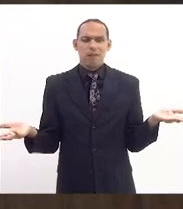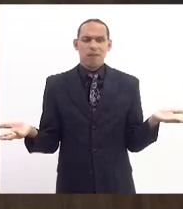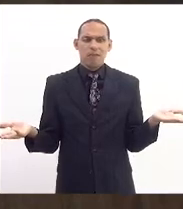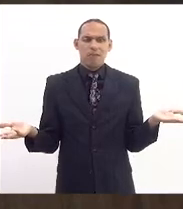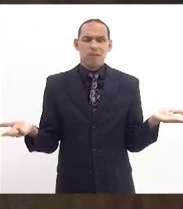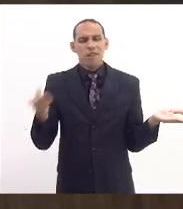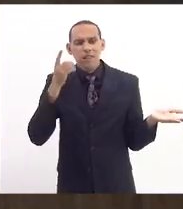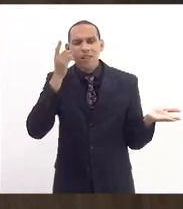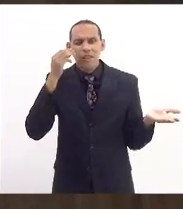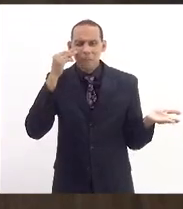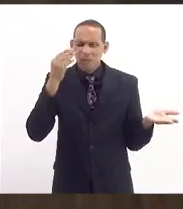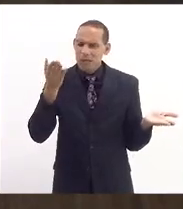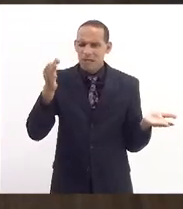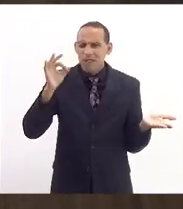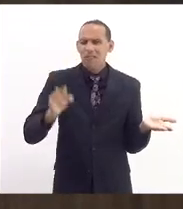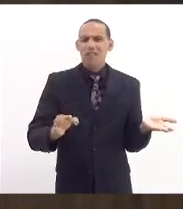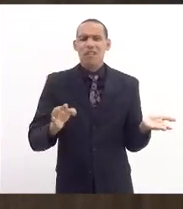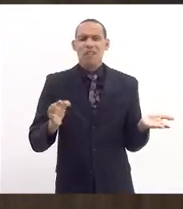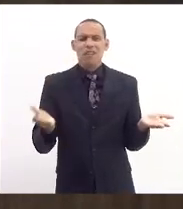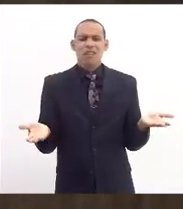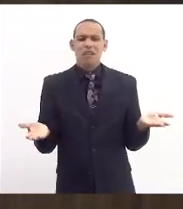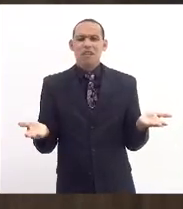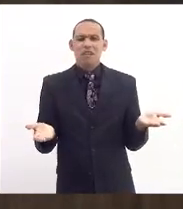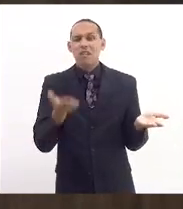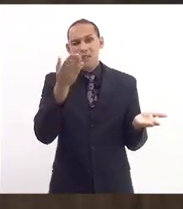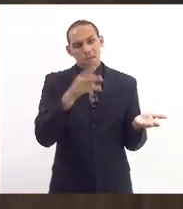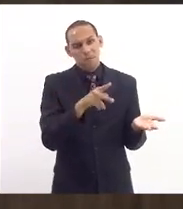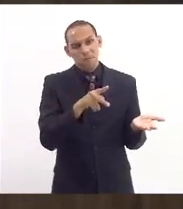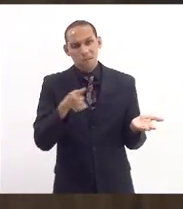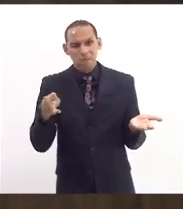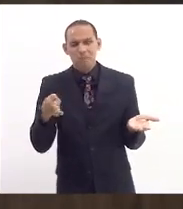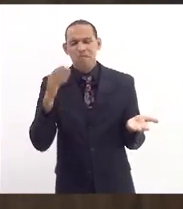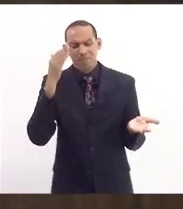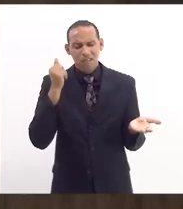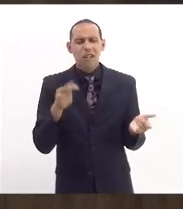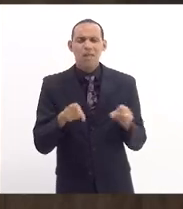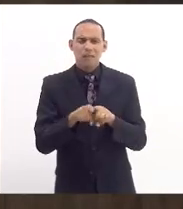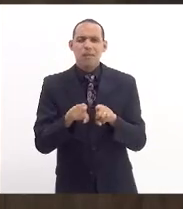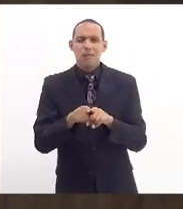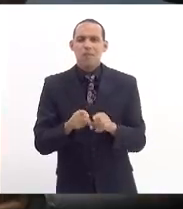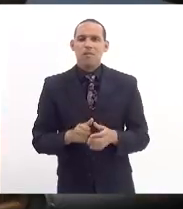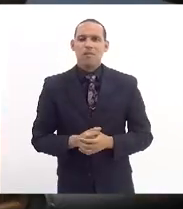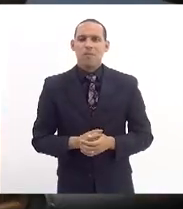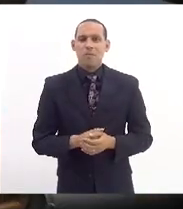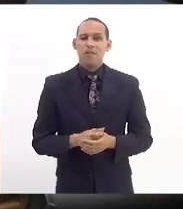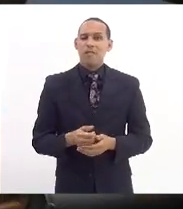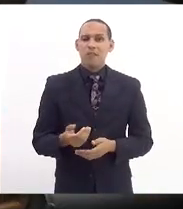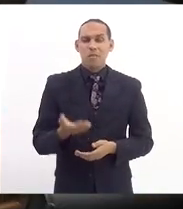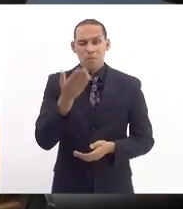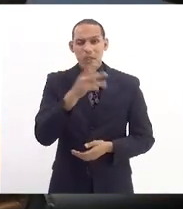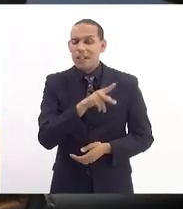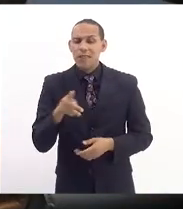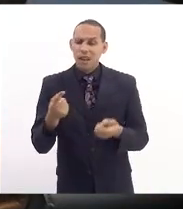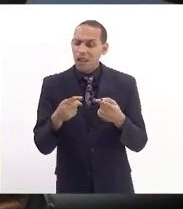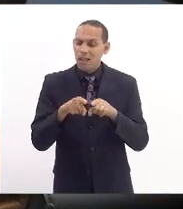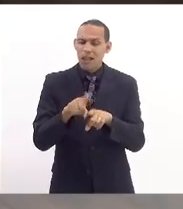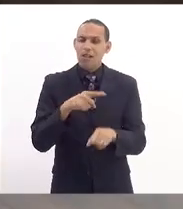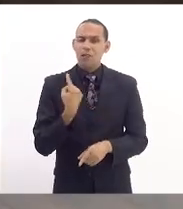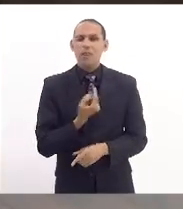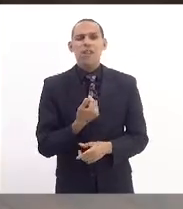Deputado a Mônica A senhora tem toda razão e o presidente sabe disso também tem sido um olhar presente